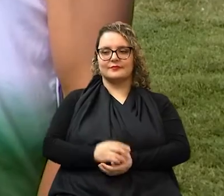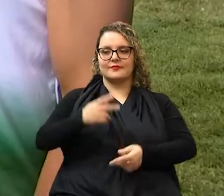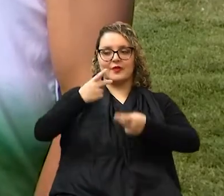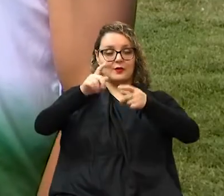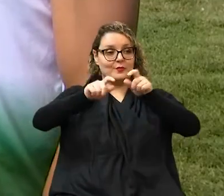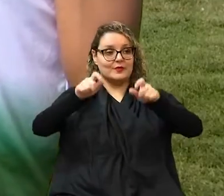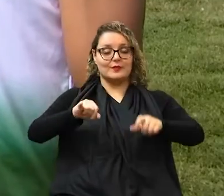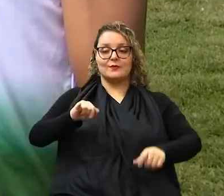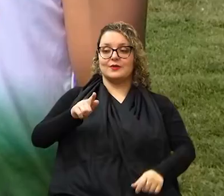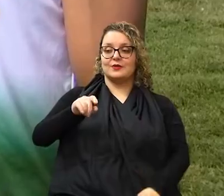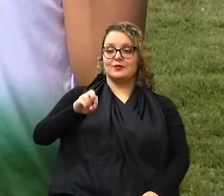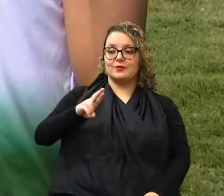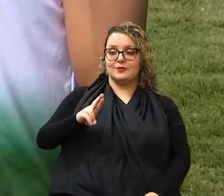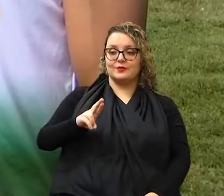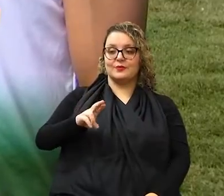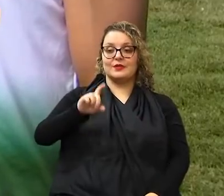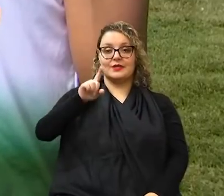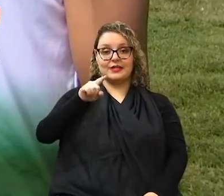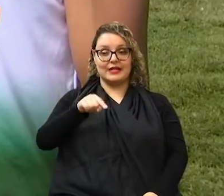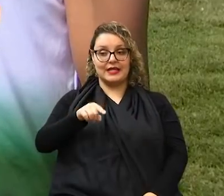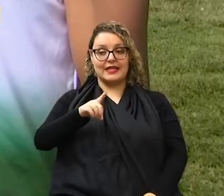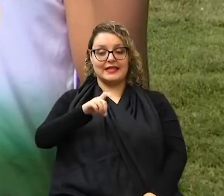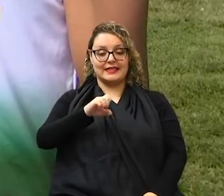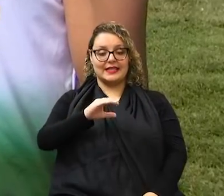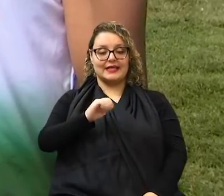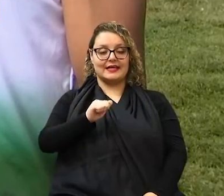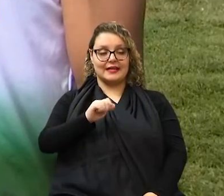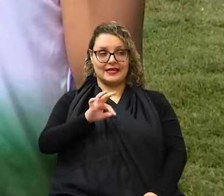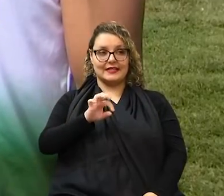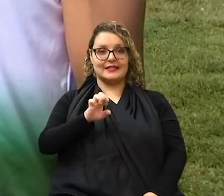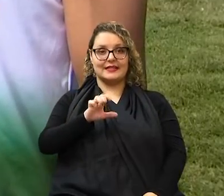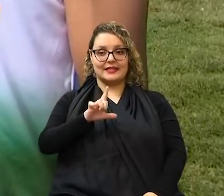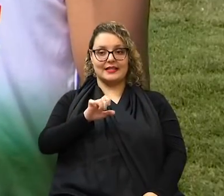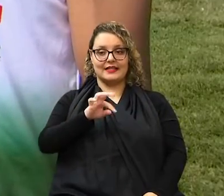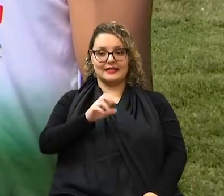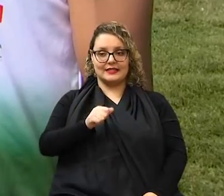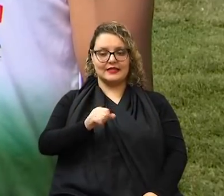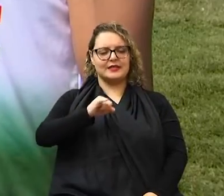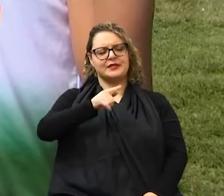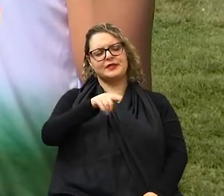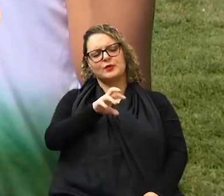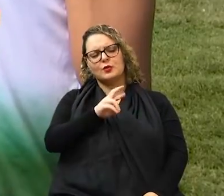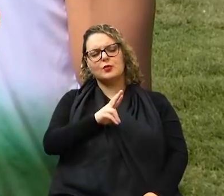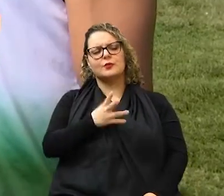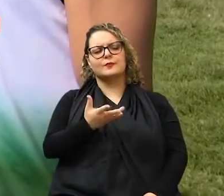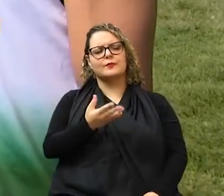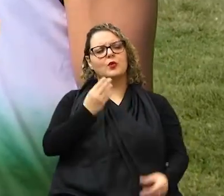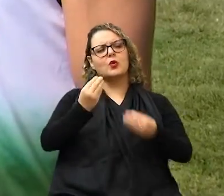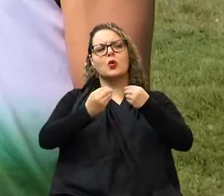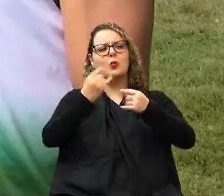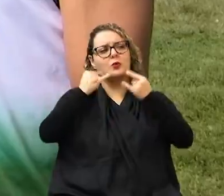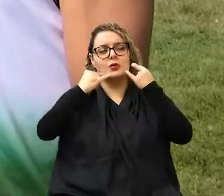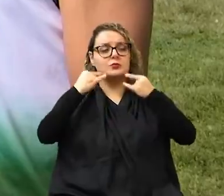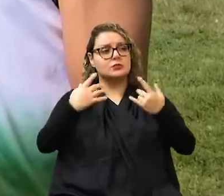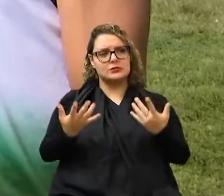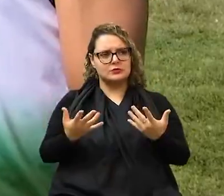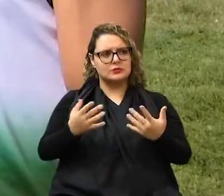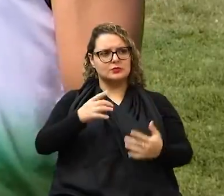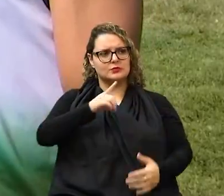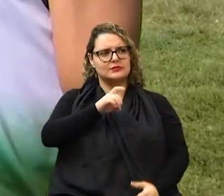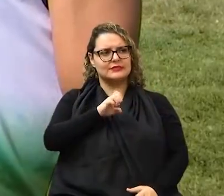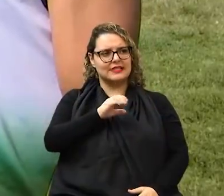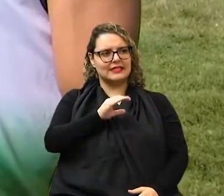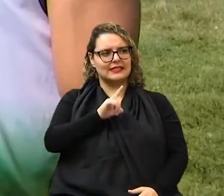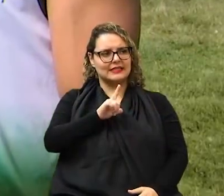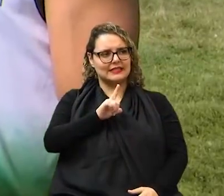Fala galera, agora eu tô aqui com o Igor Dias Ramos, ele que é decatleta aqui da Orcamp. Ô Igor, como que surgiu o seu interesse